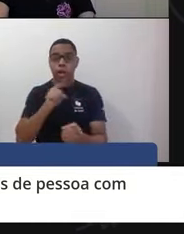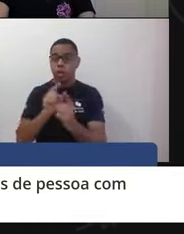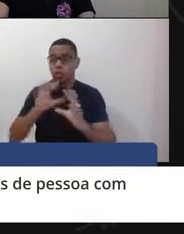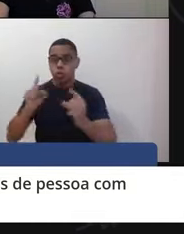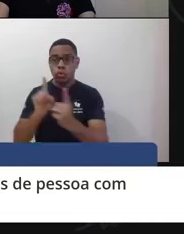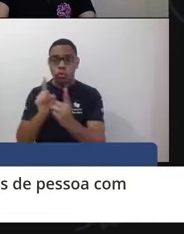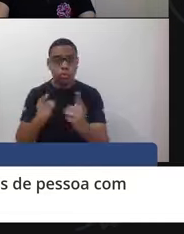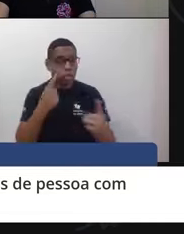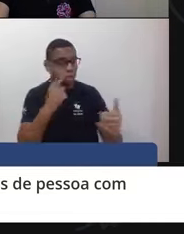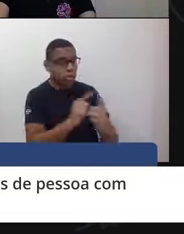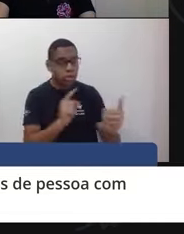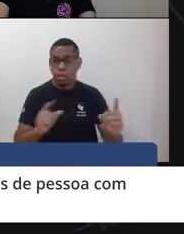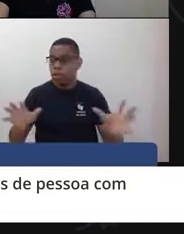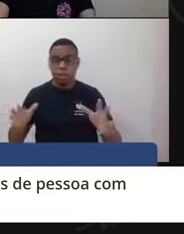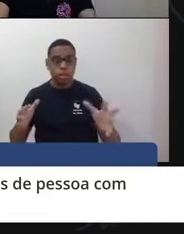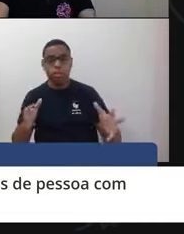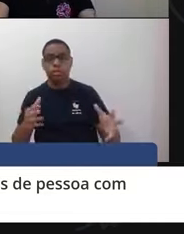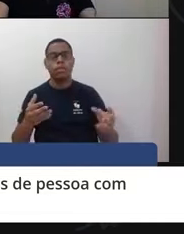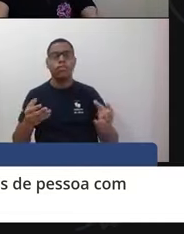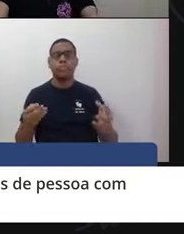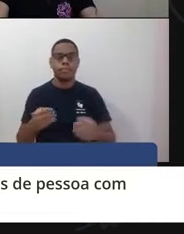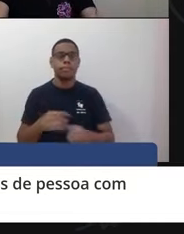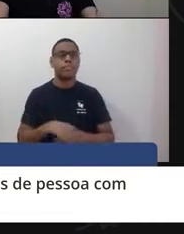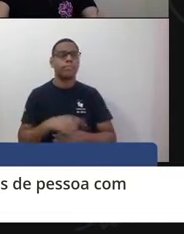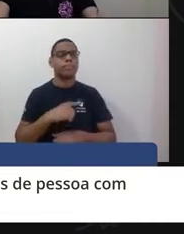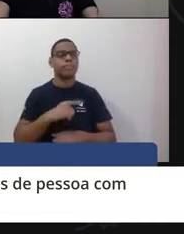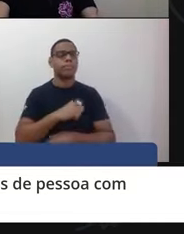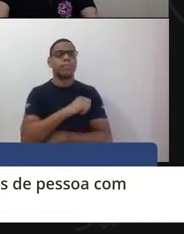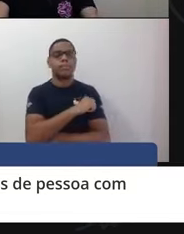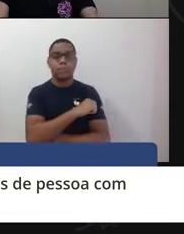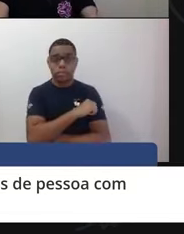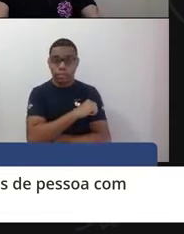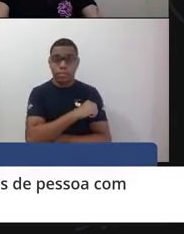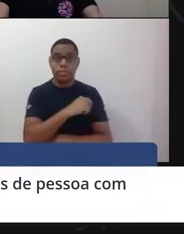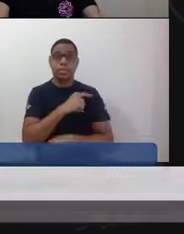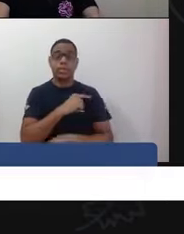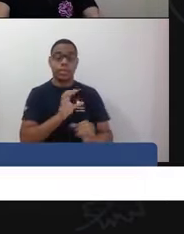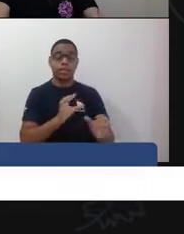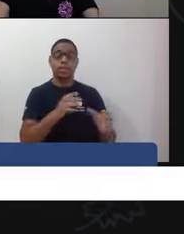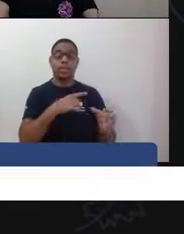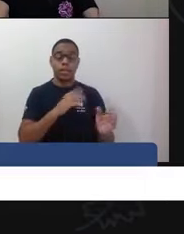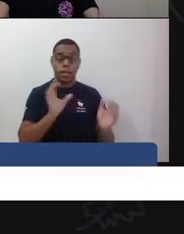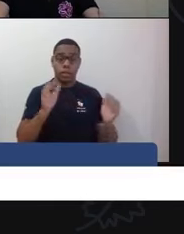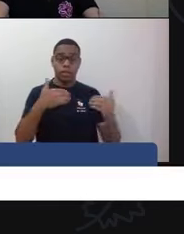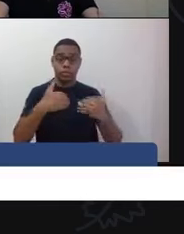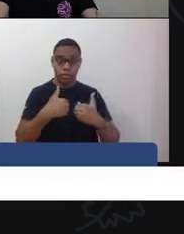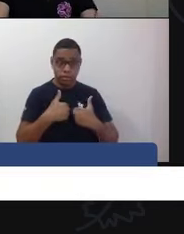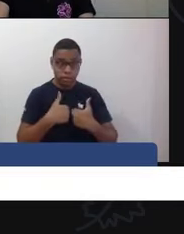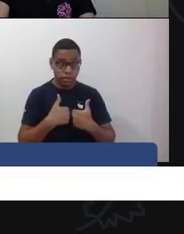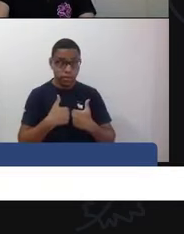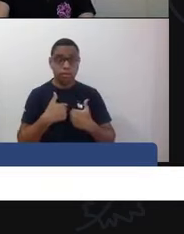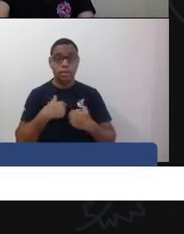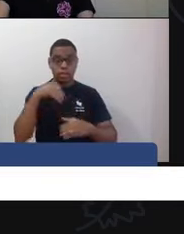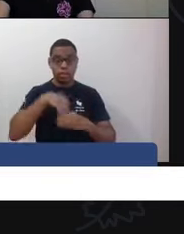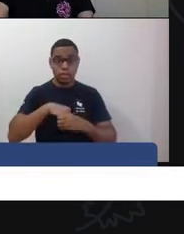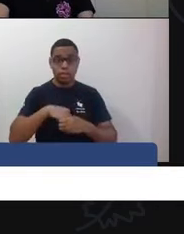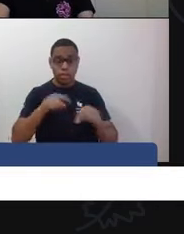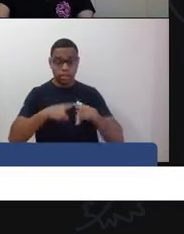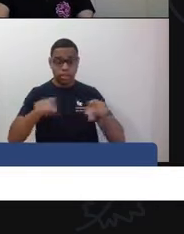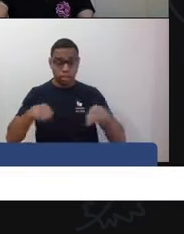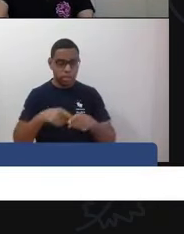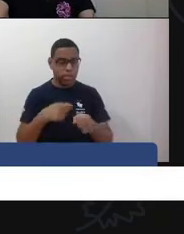Então, os alunos ficam parados no canto e aqueles que são autistas, eles começam a surtar dentro da sala